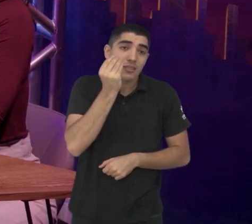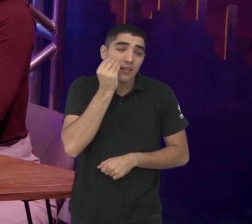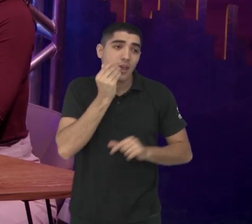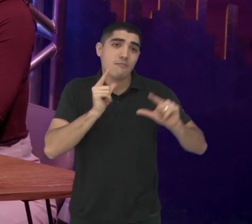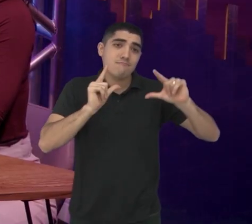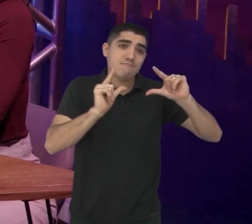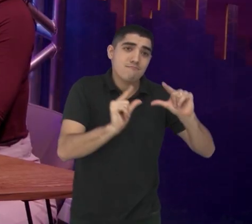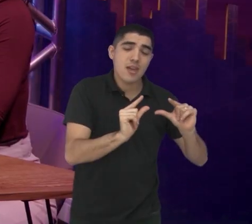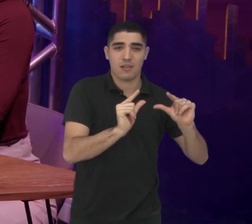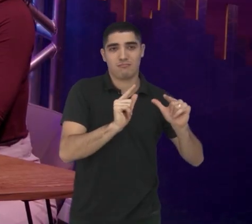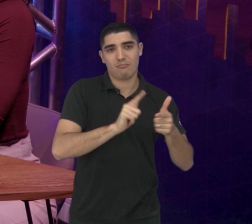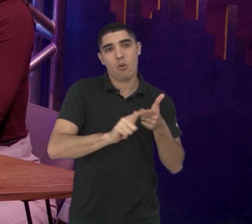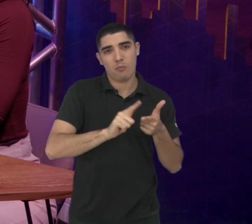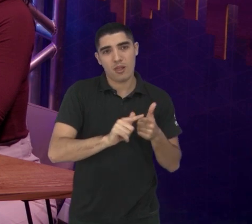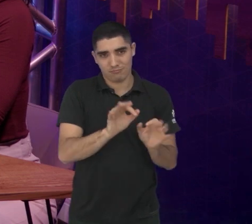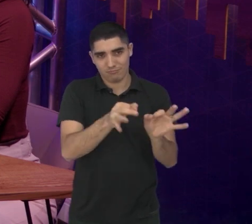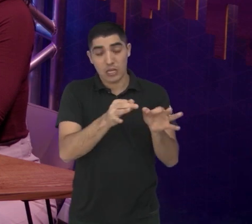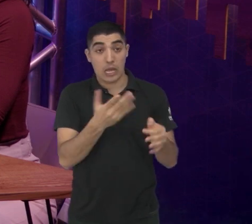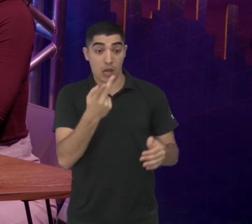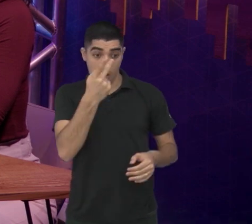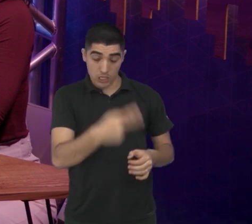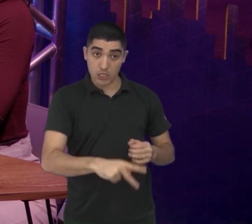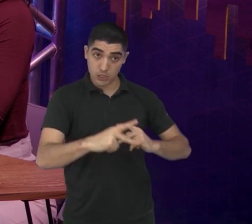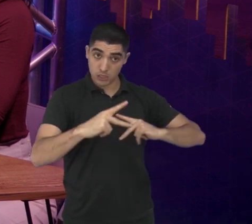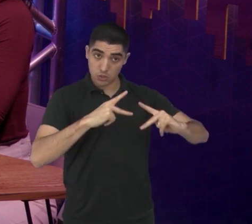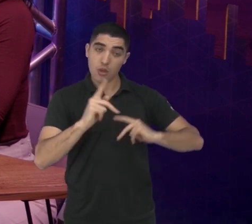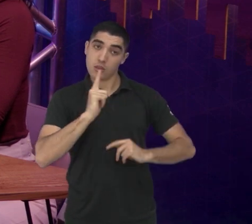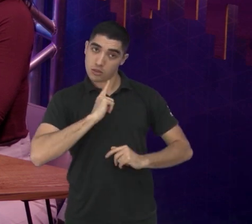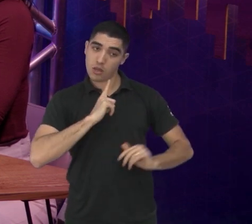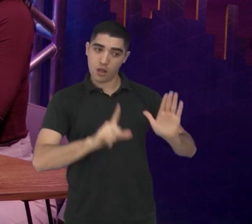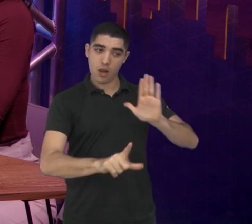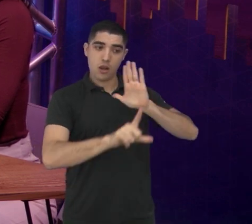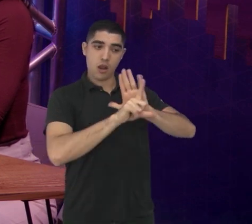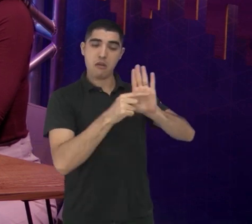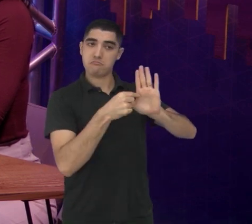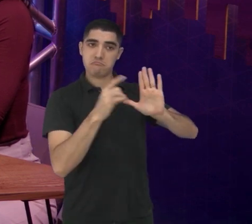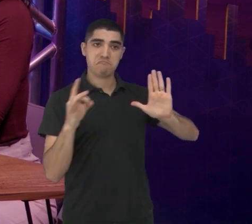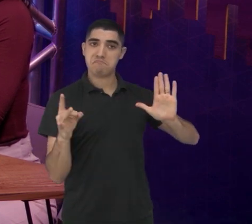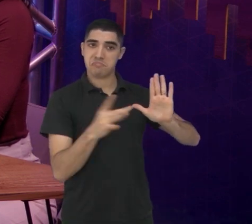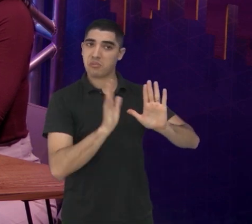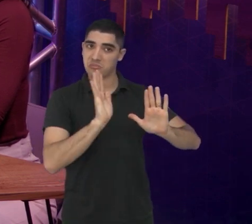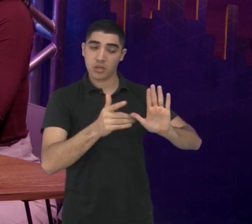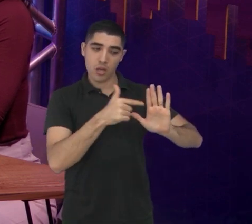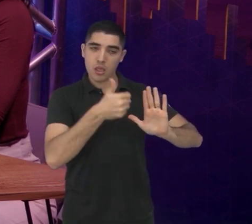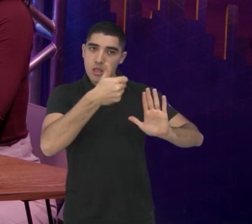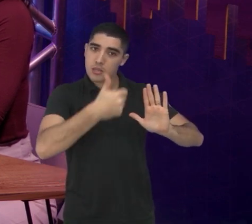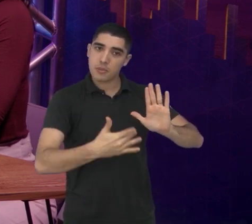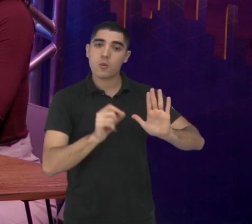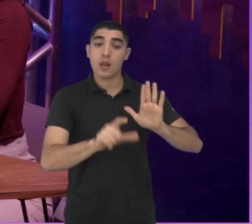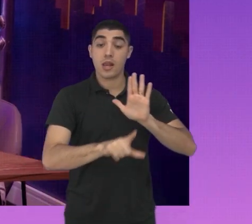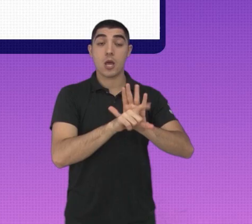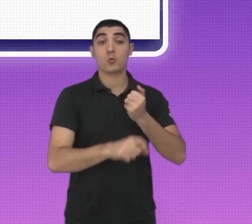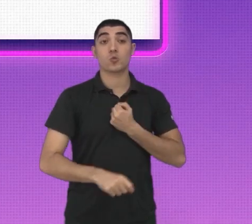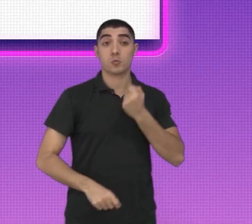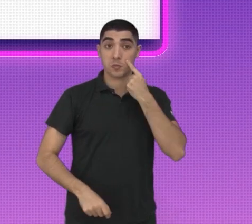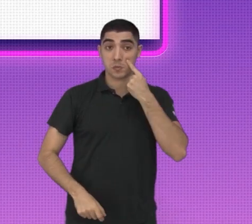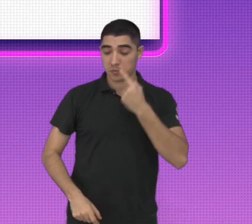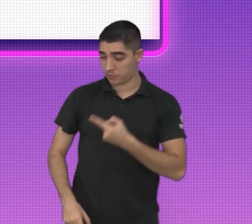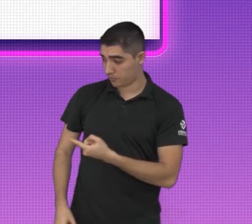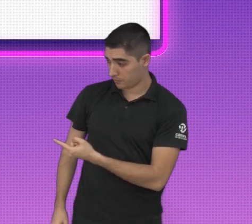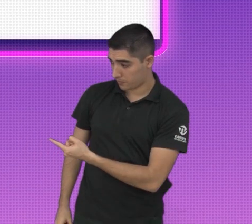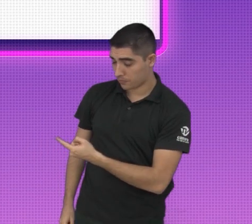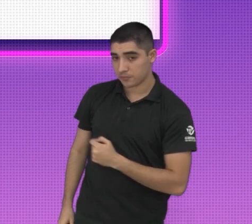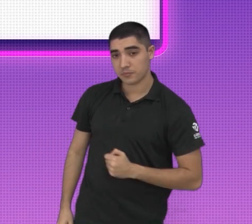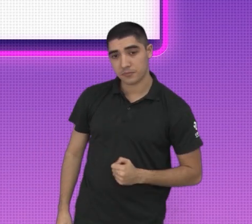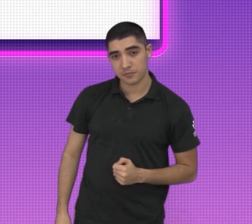tentar remediar essas ações. É importante a gente citar aqui na cidade, a gente tem, inclusive, uma lei que diz sobre isso. É a lei de número